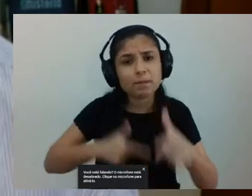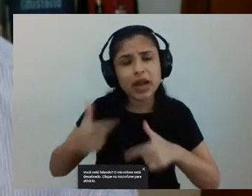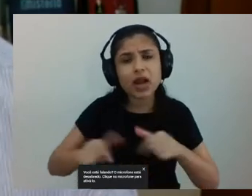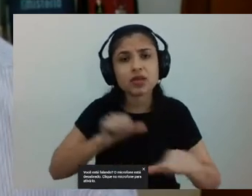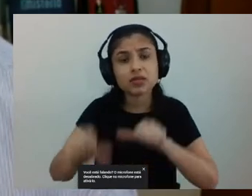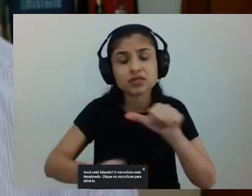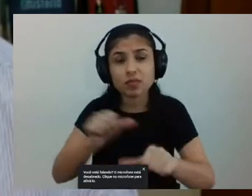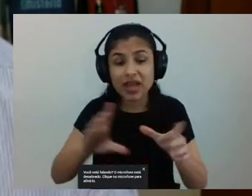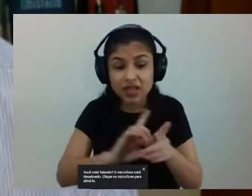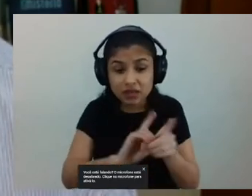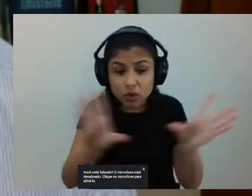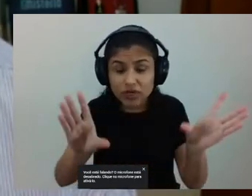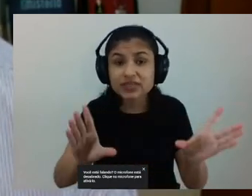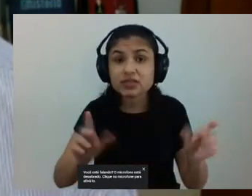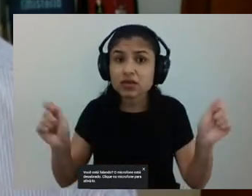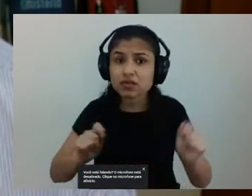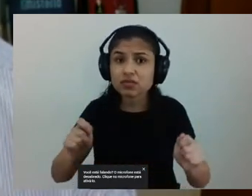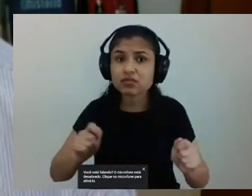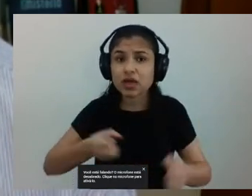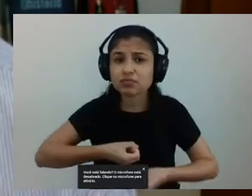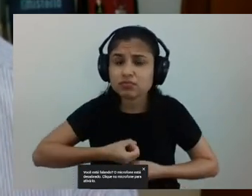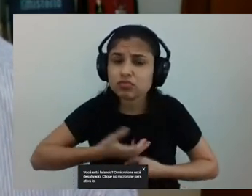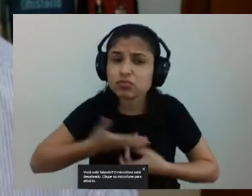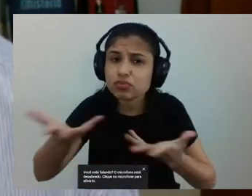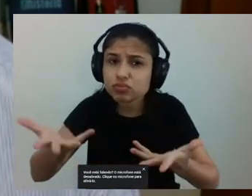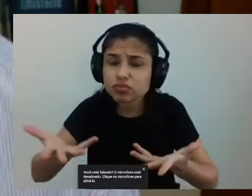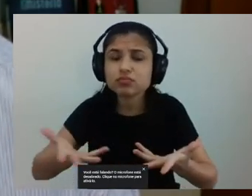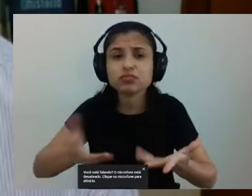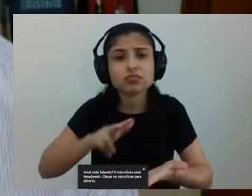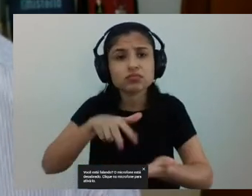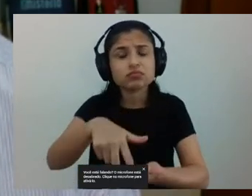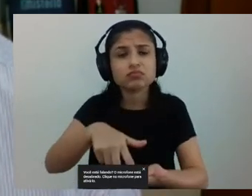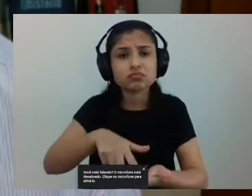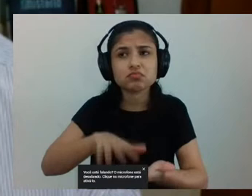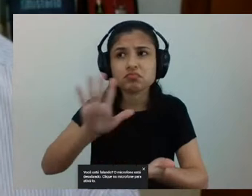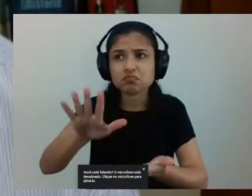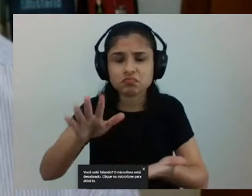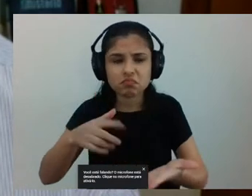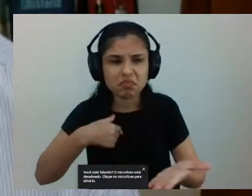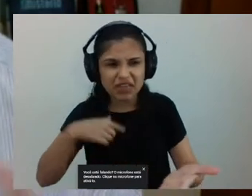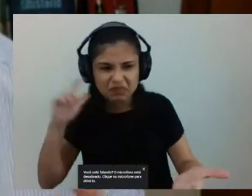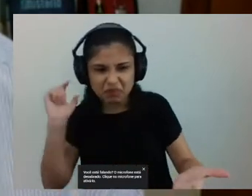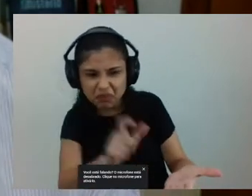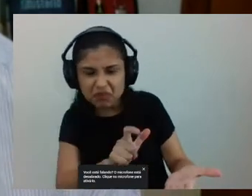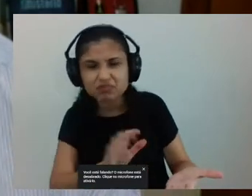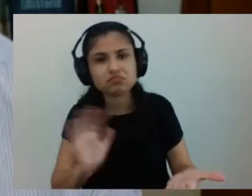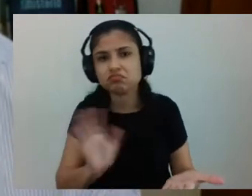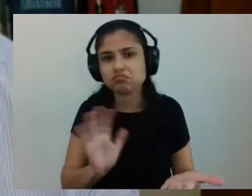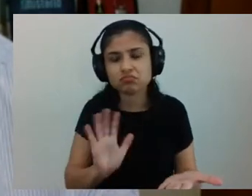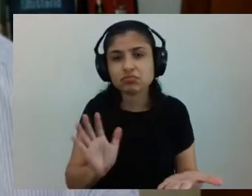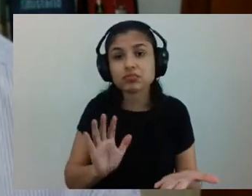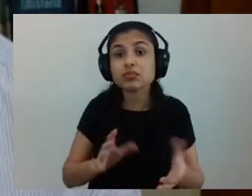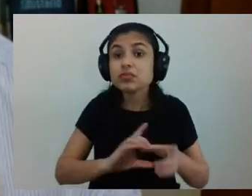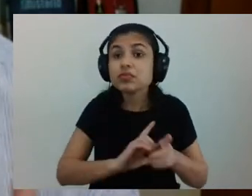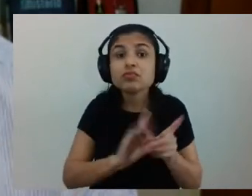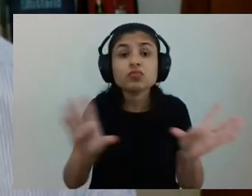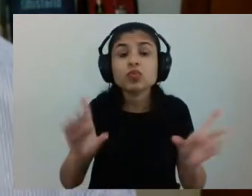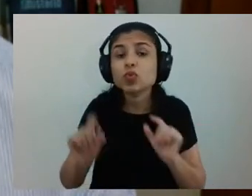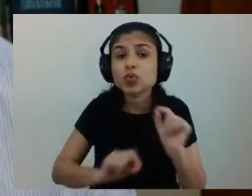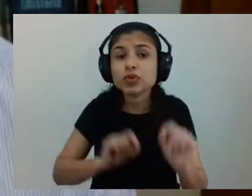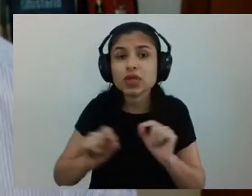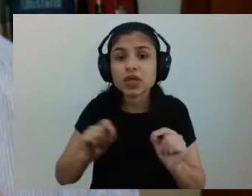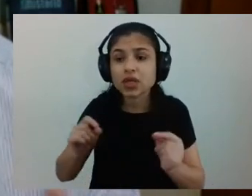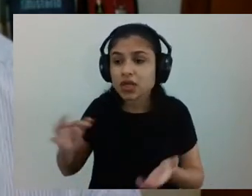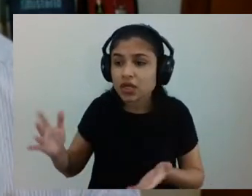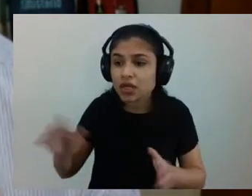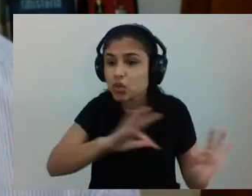sem jamais ser constrangido em qualquer momento. Democracia é poder trazer todos juntos para uma